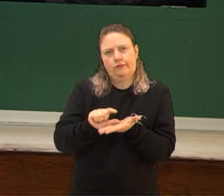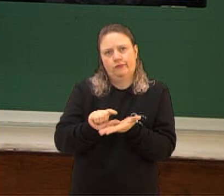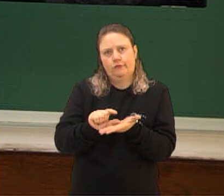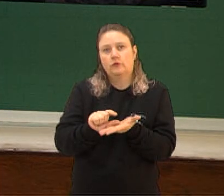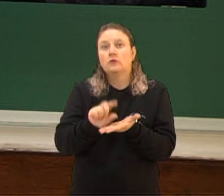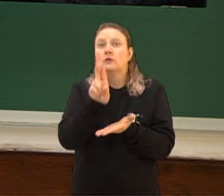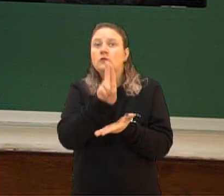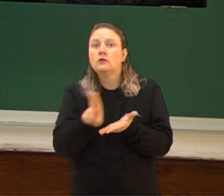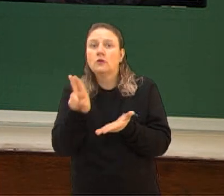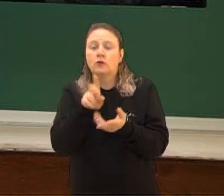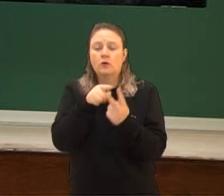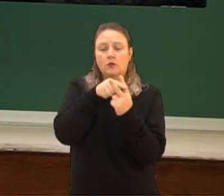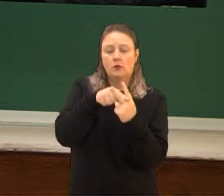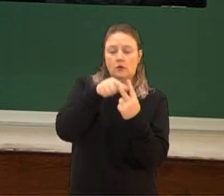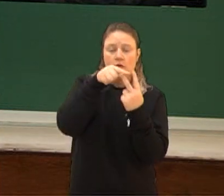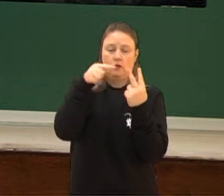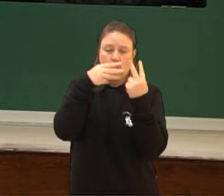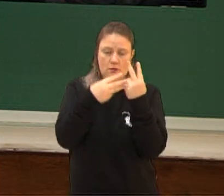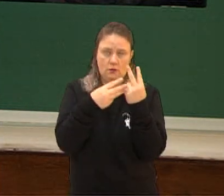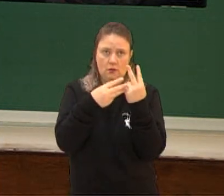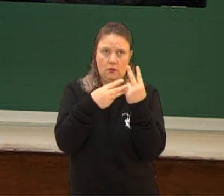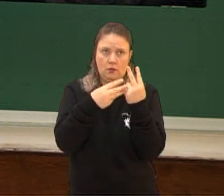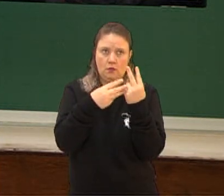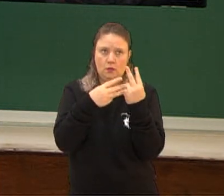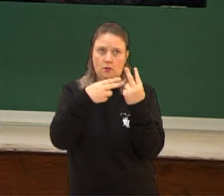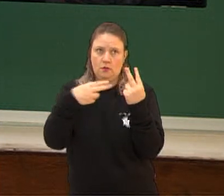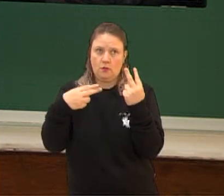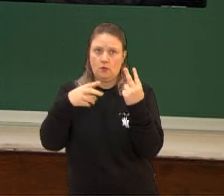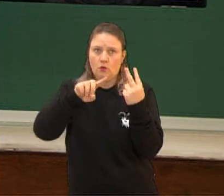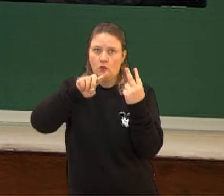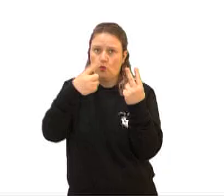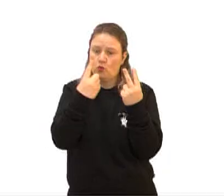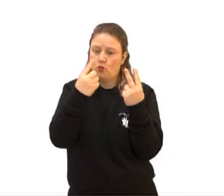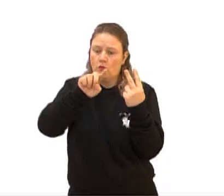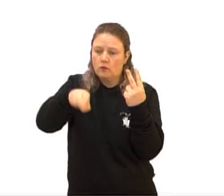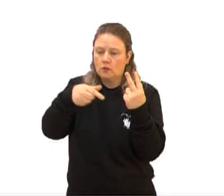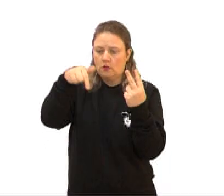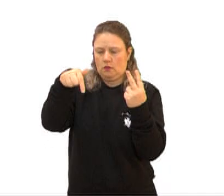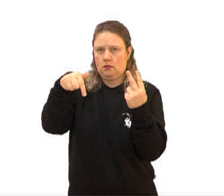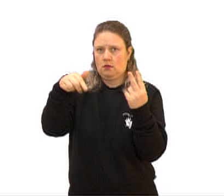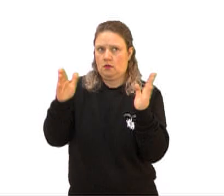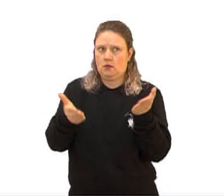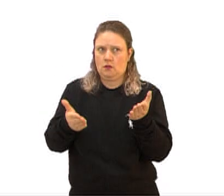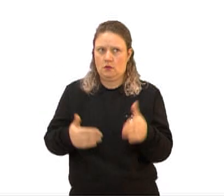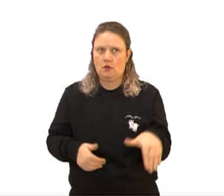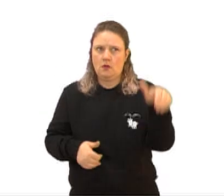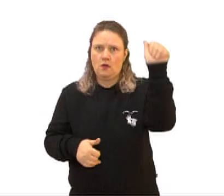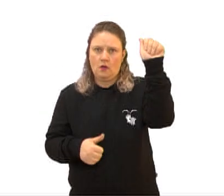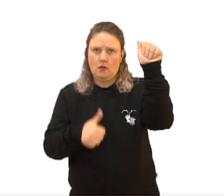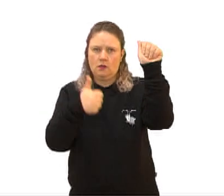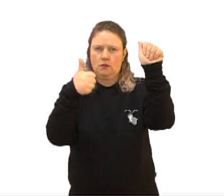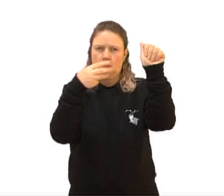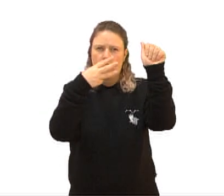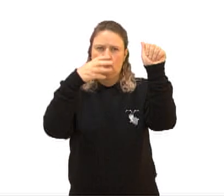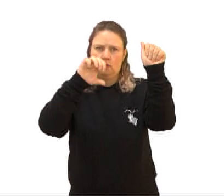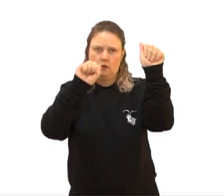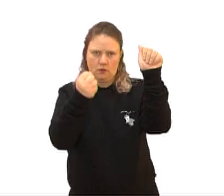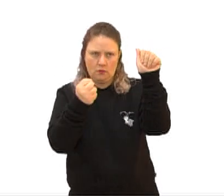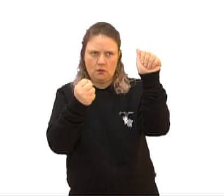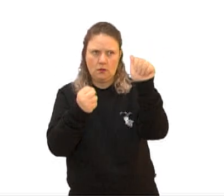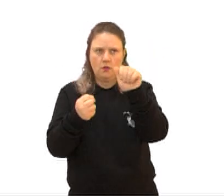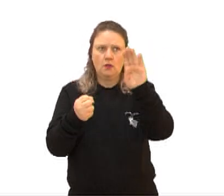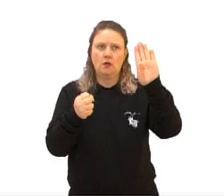Utilize em raiz de 3, 1,7. Alternativas. Quantidade de material, 138,6